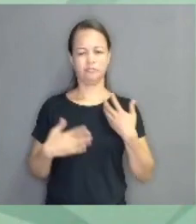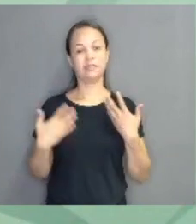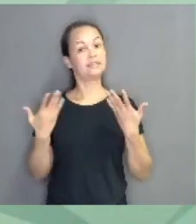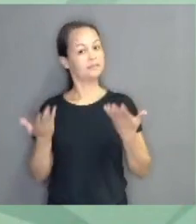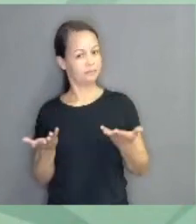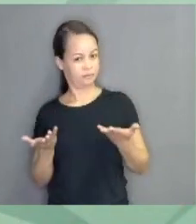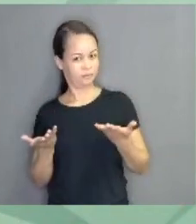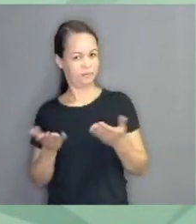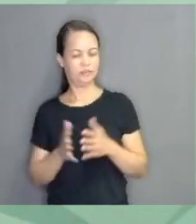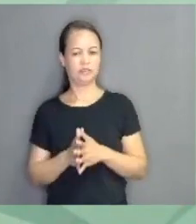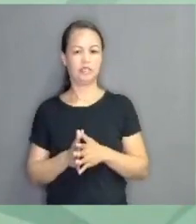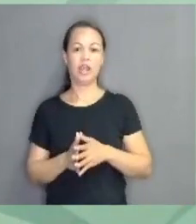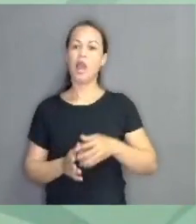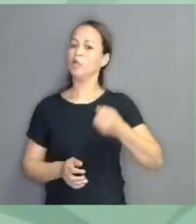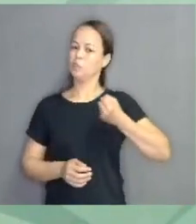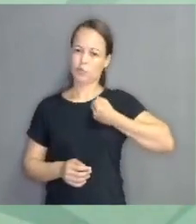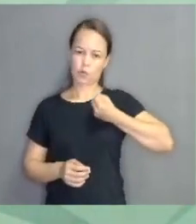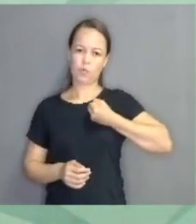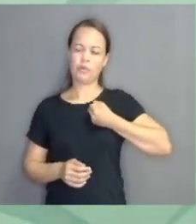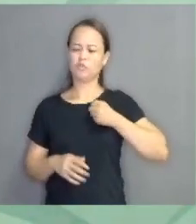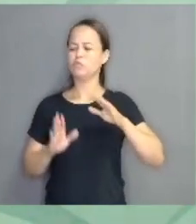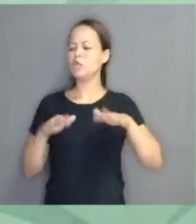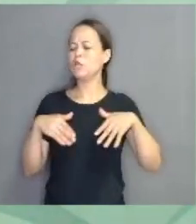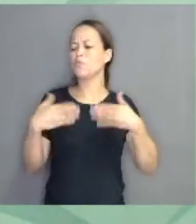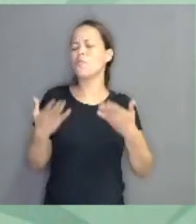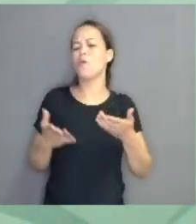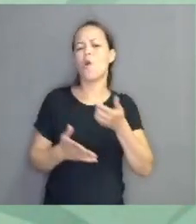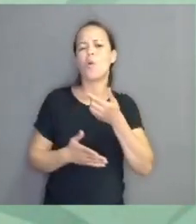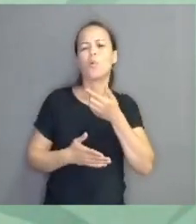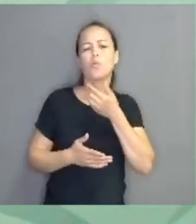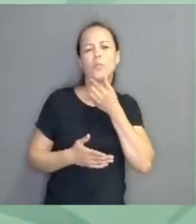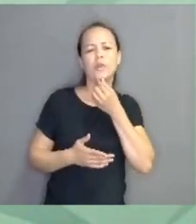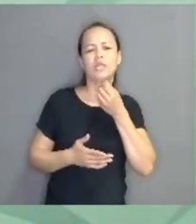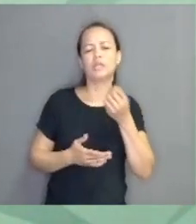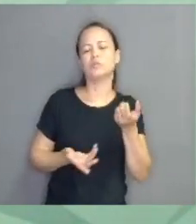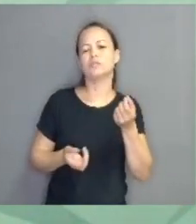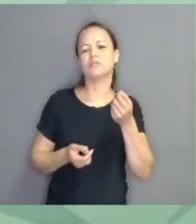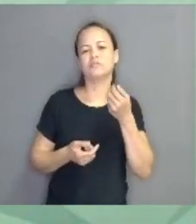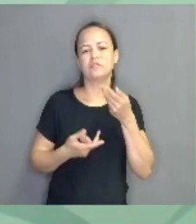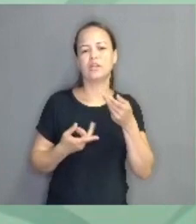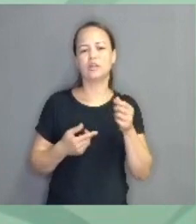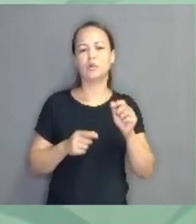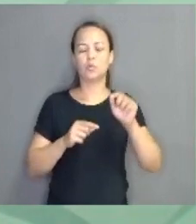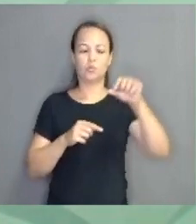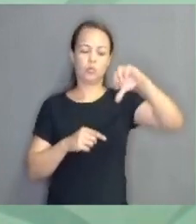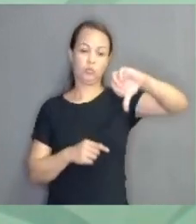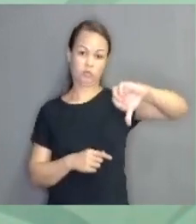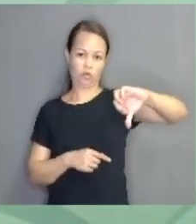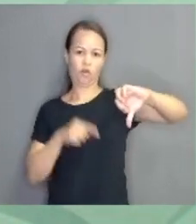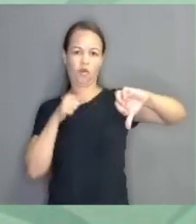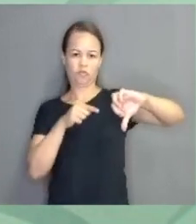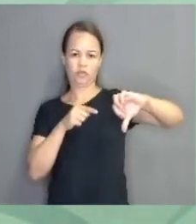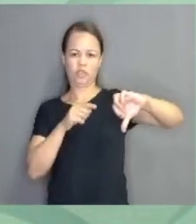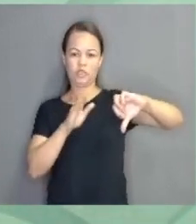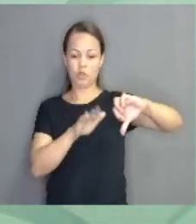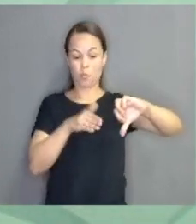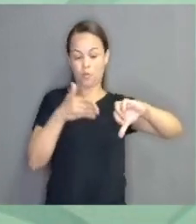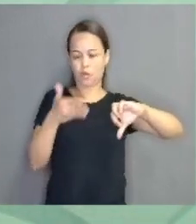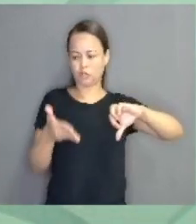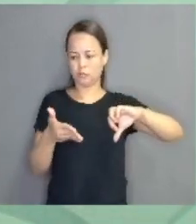Isso mesmo, números. E que número é esse aqui? Número 9. E o próximo